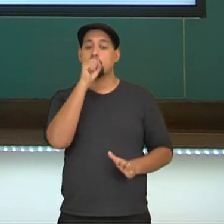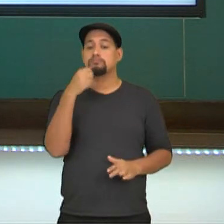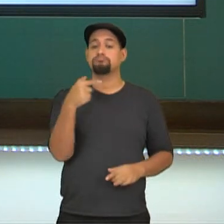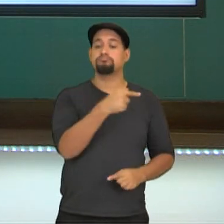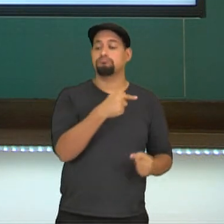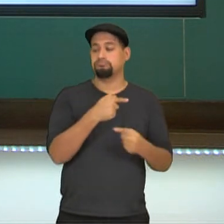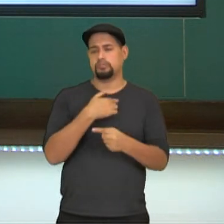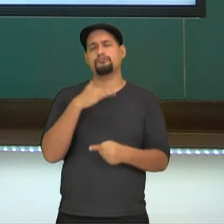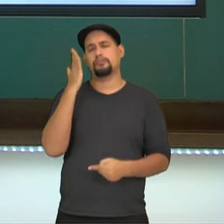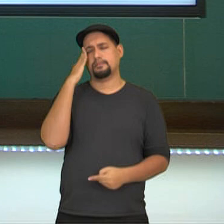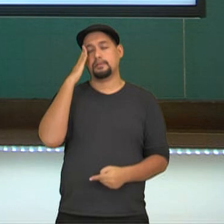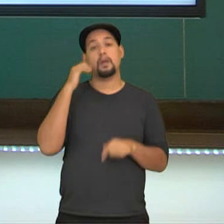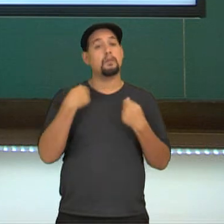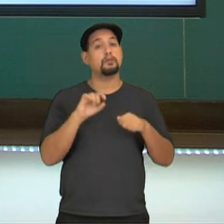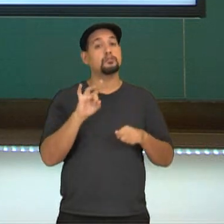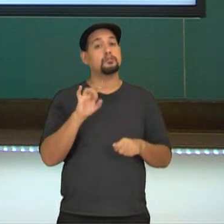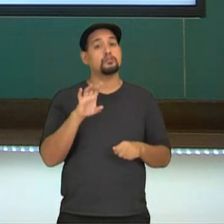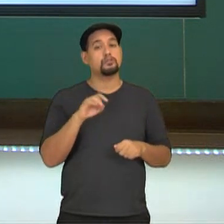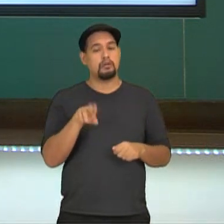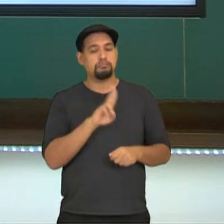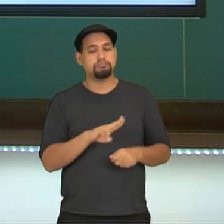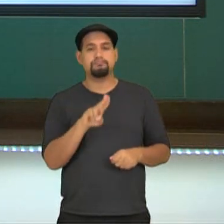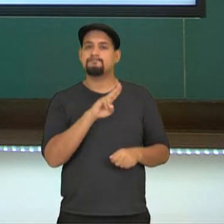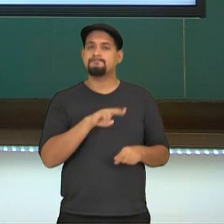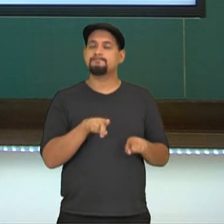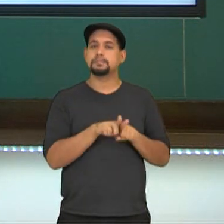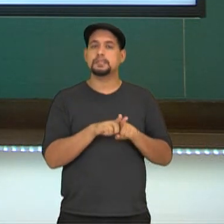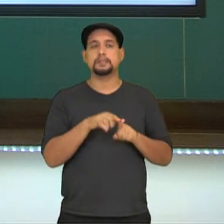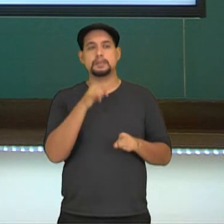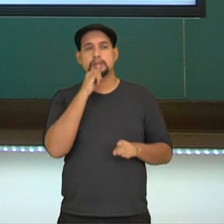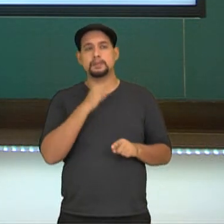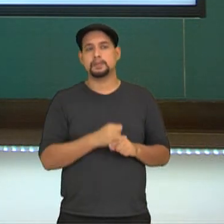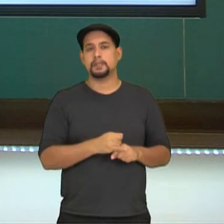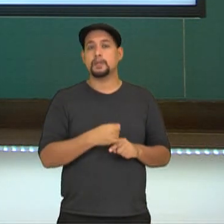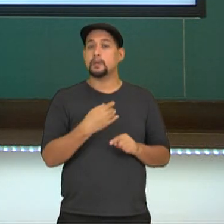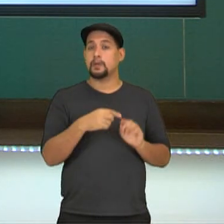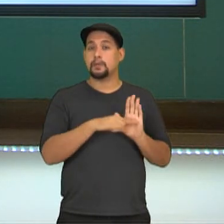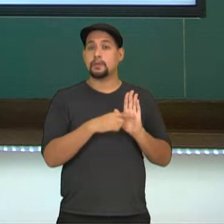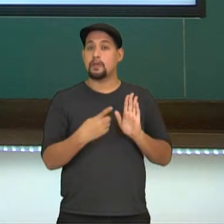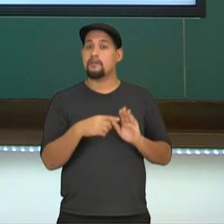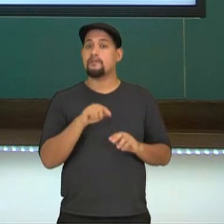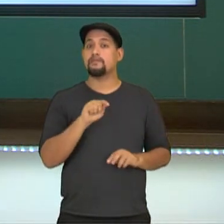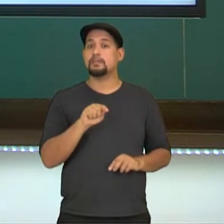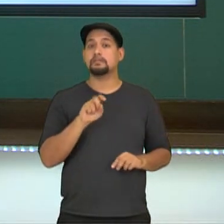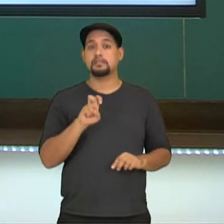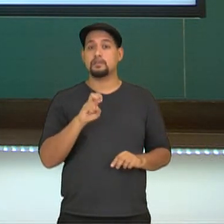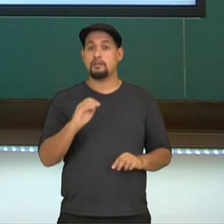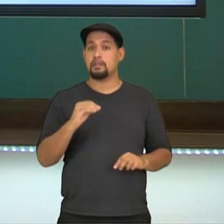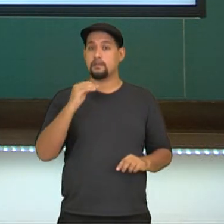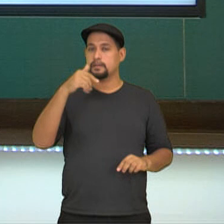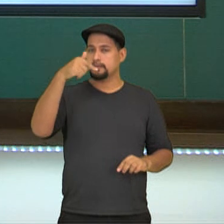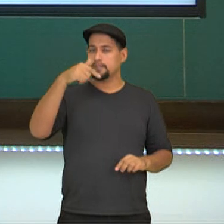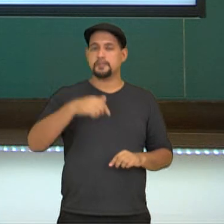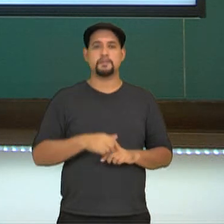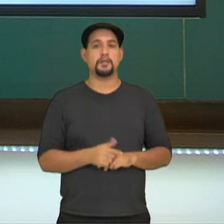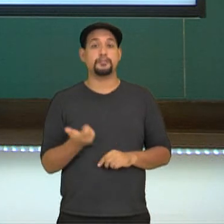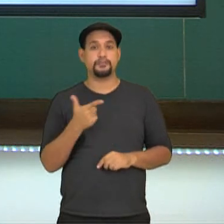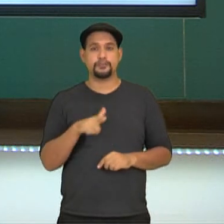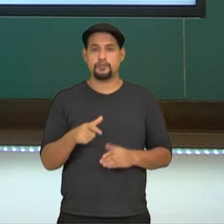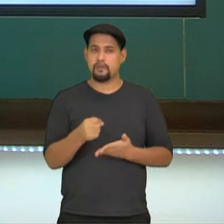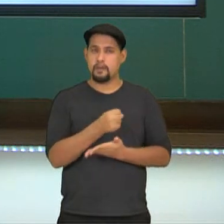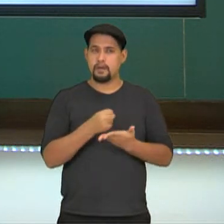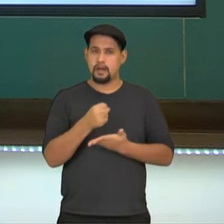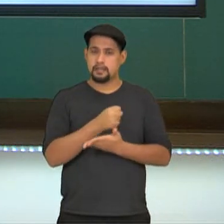eu já sei, eu só preciso do módulo. Então 4 vezes 10 elevado a menos 6, vezes 5 vezes 10 elevado a sétima. Repete a